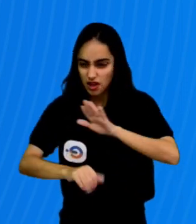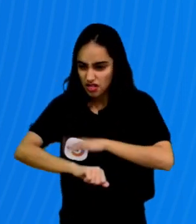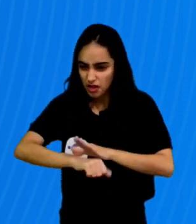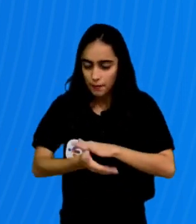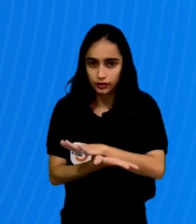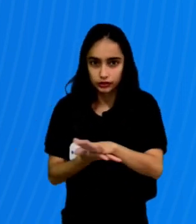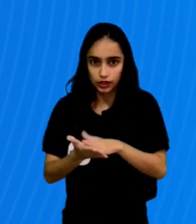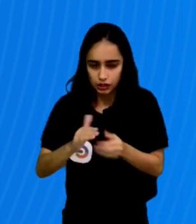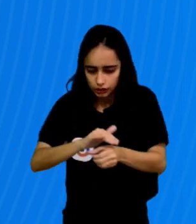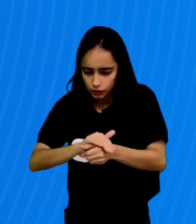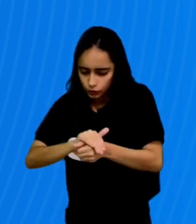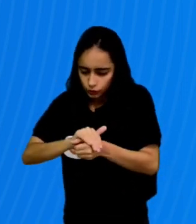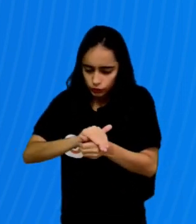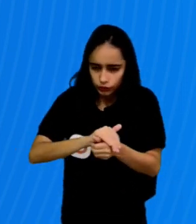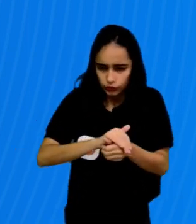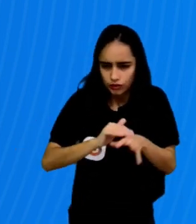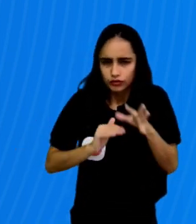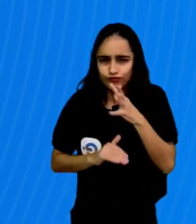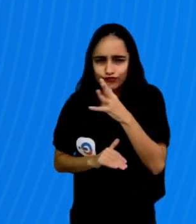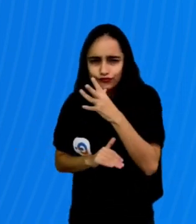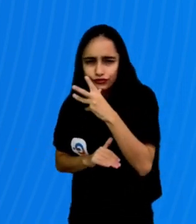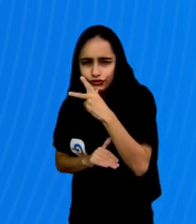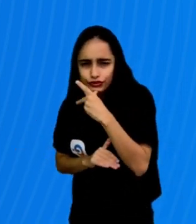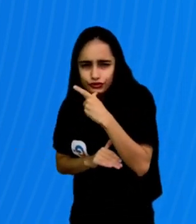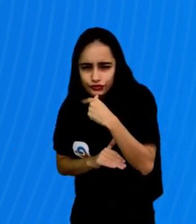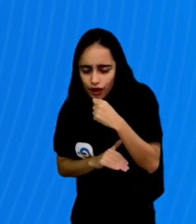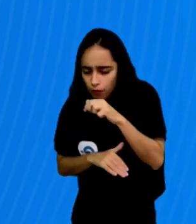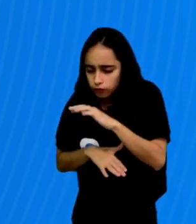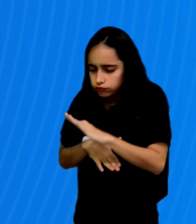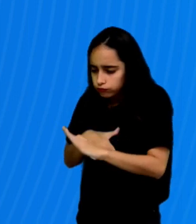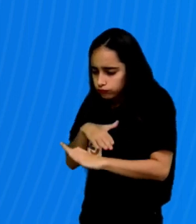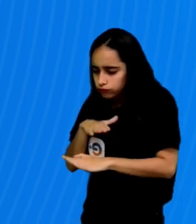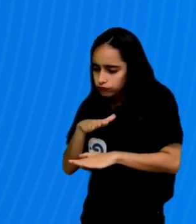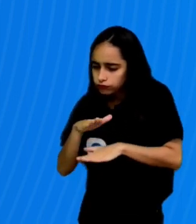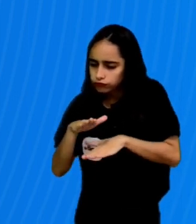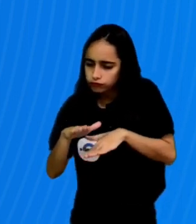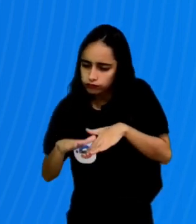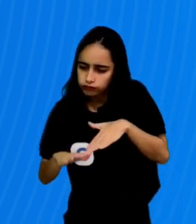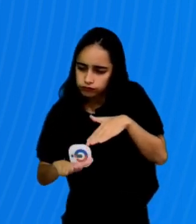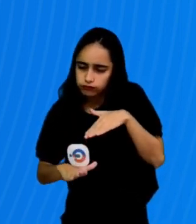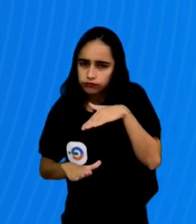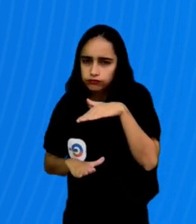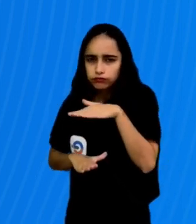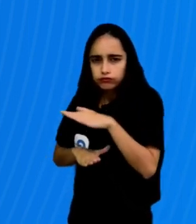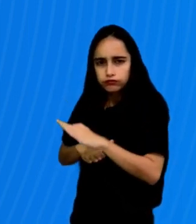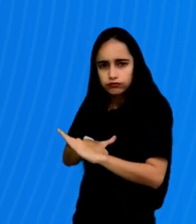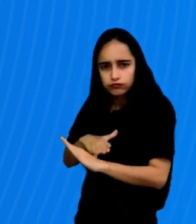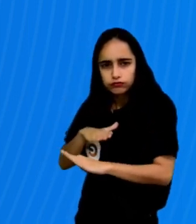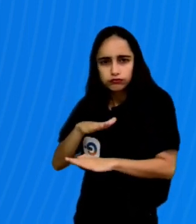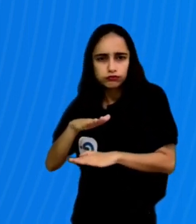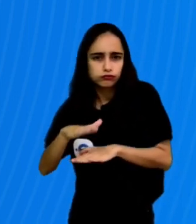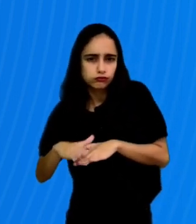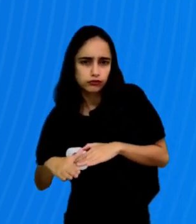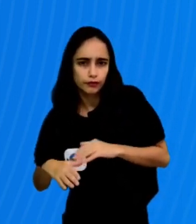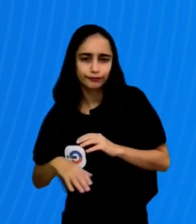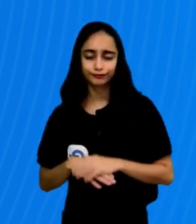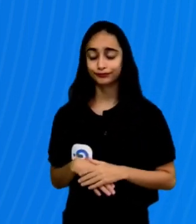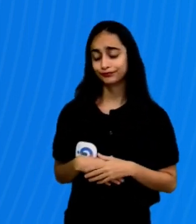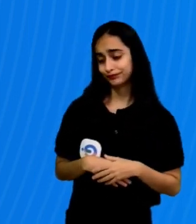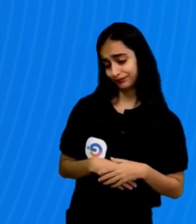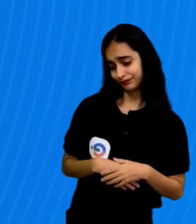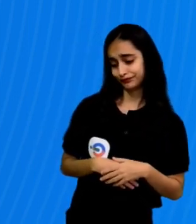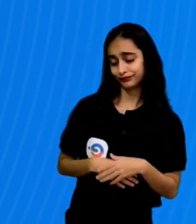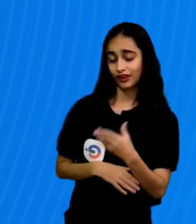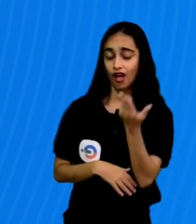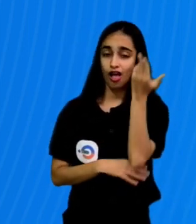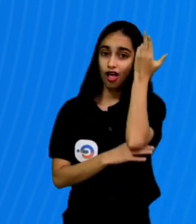a caminhar com seus passinhos lentos, porém firmes. Logo, a